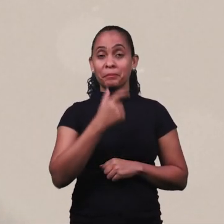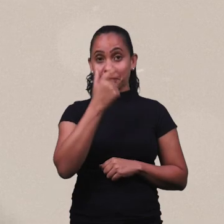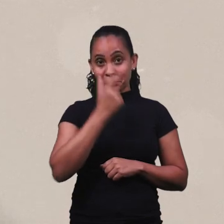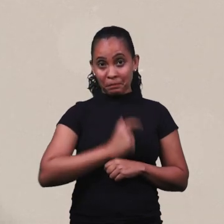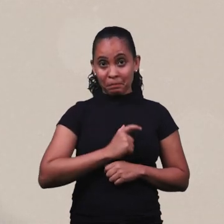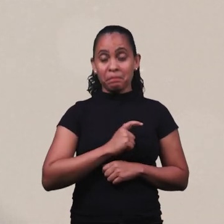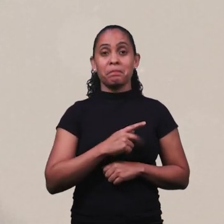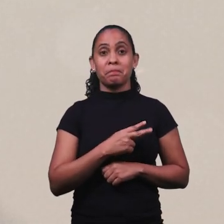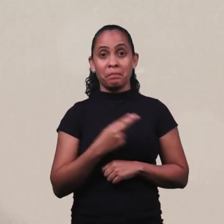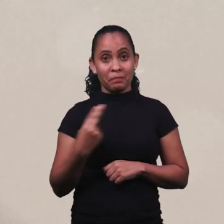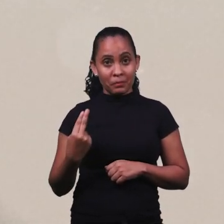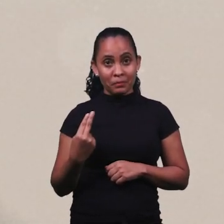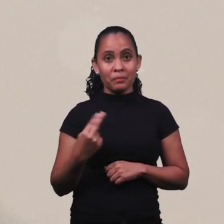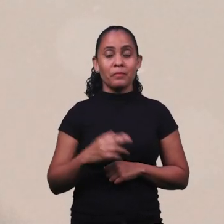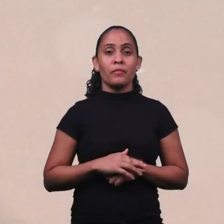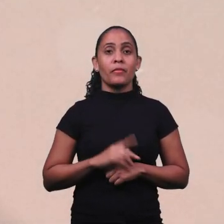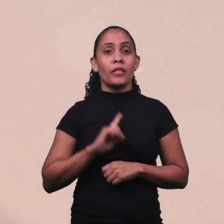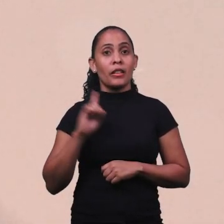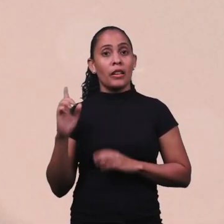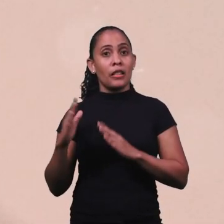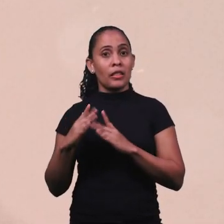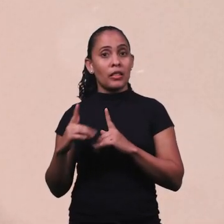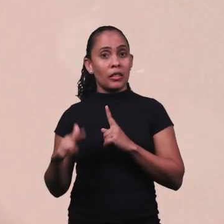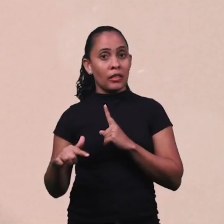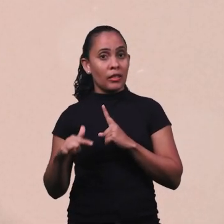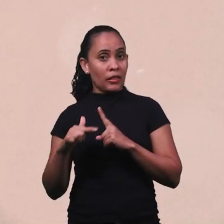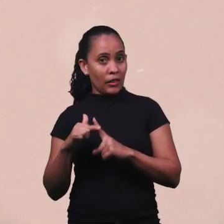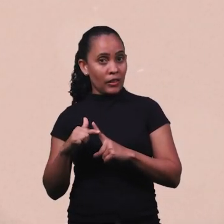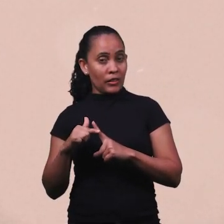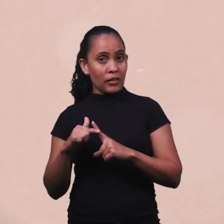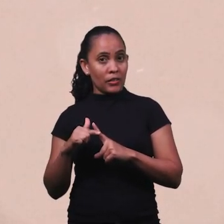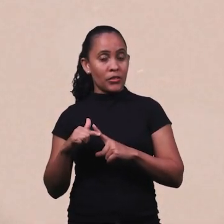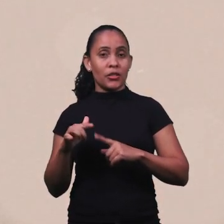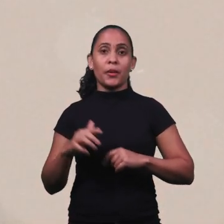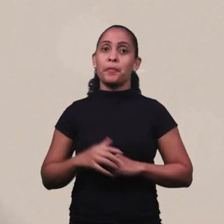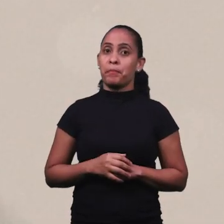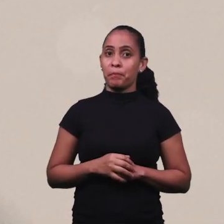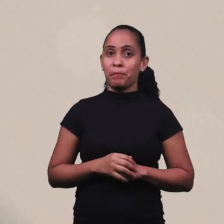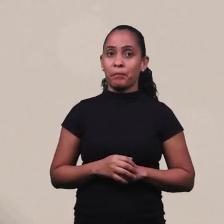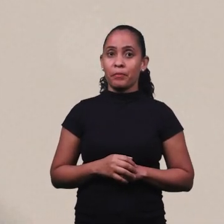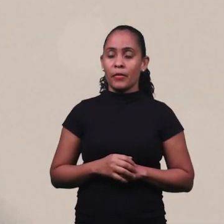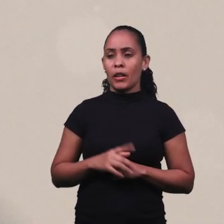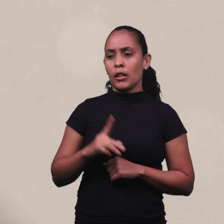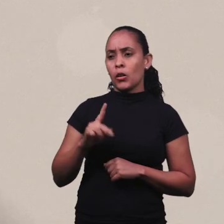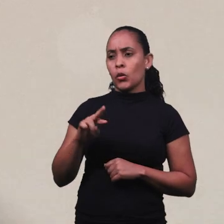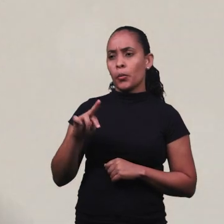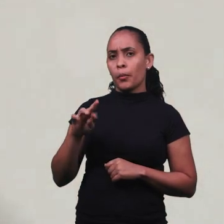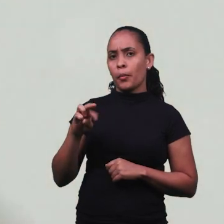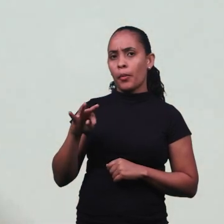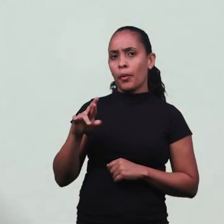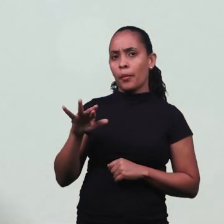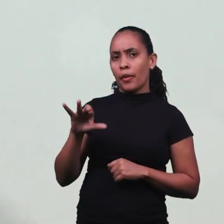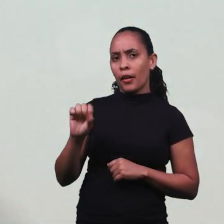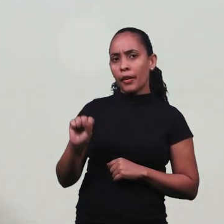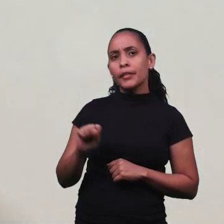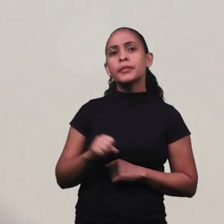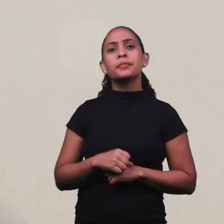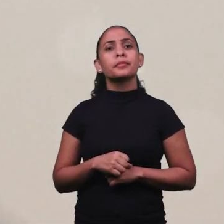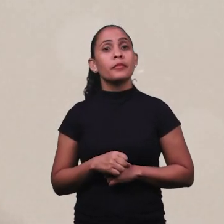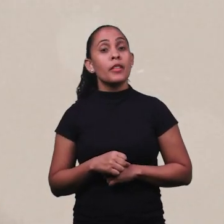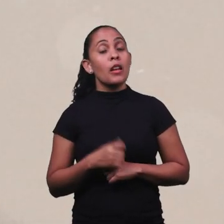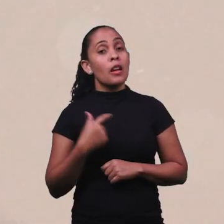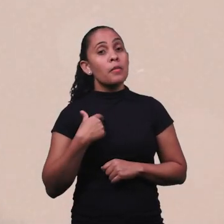Araújo, da igreja de Nilton Pereira, nesta cidade de Dos Palmares. E eu queria compartilhar a